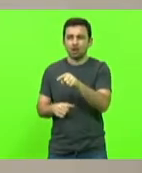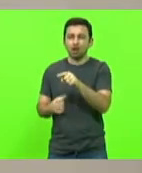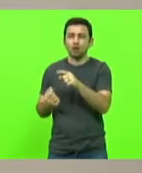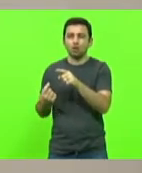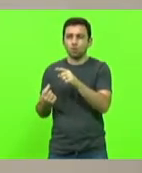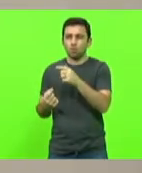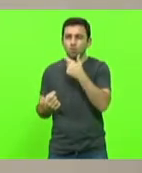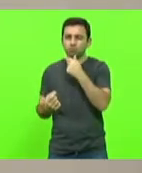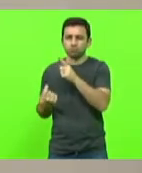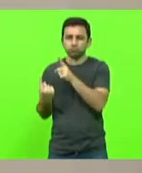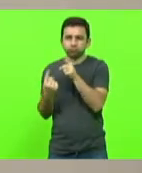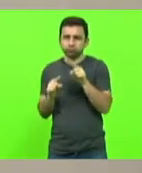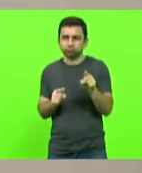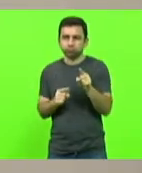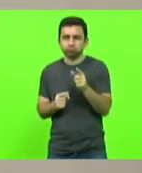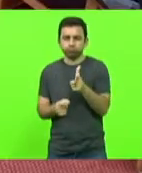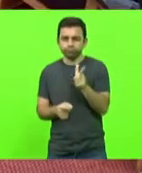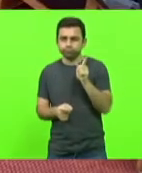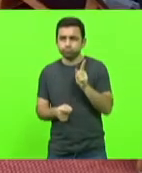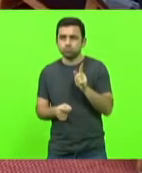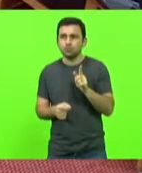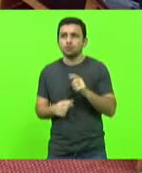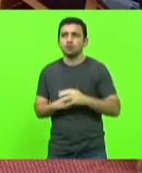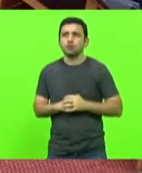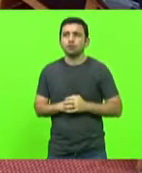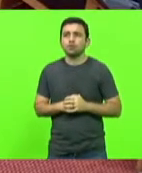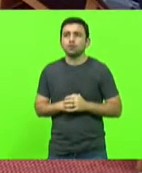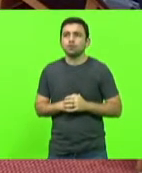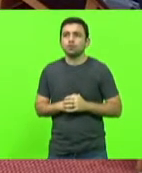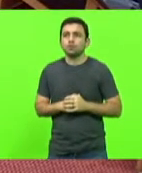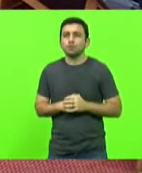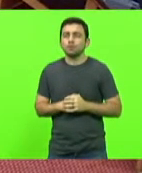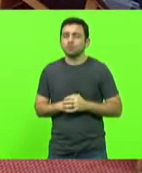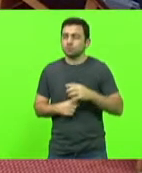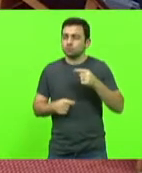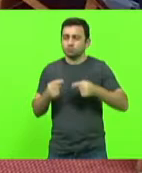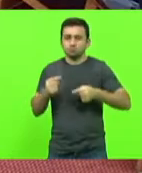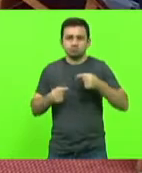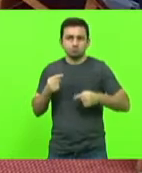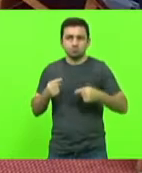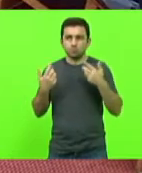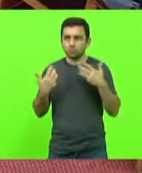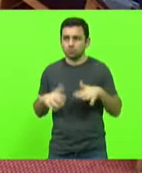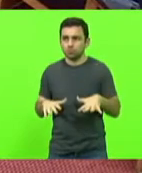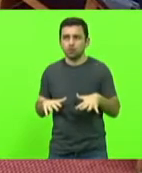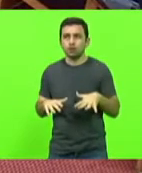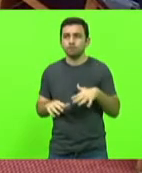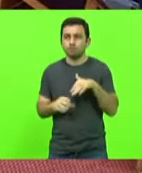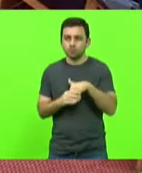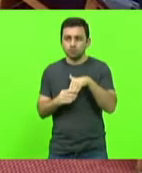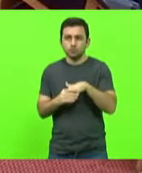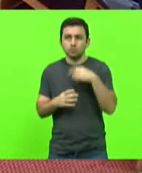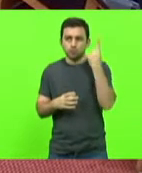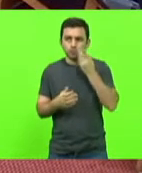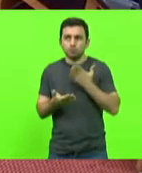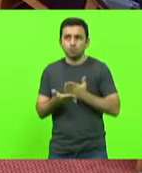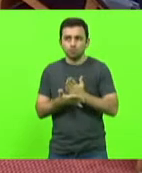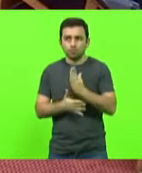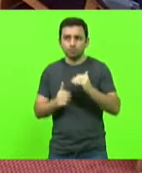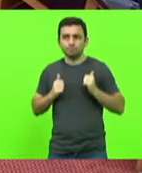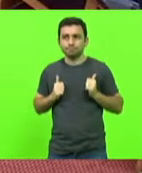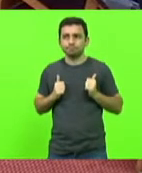contra os agentes em operação, em discussão. Não havendo quem queira discutir, em votação. Deputados que aprovam, permaneçam como se